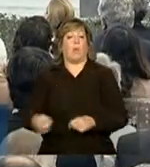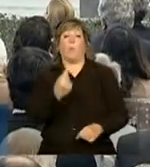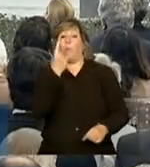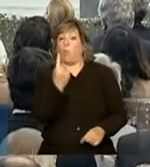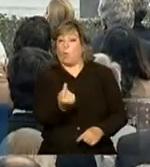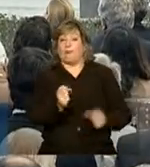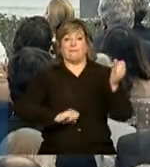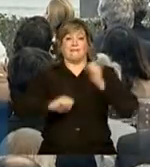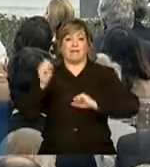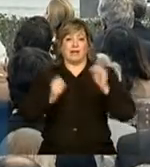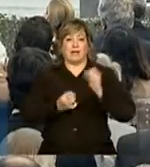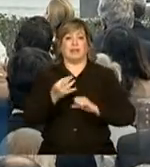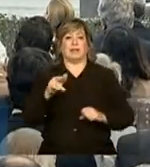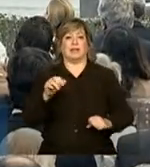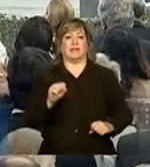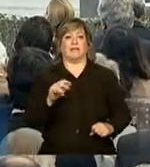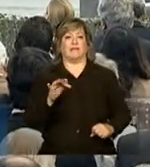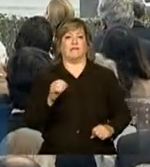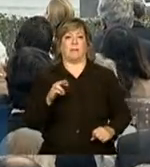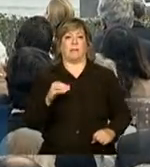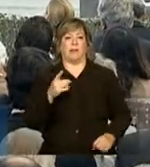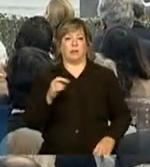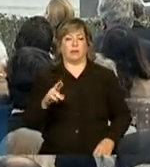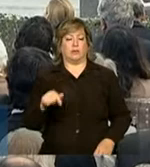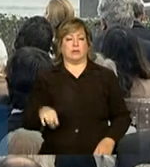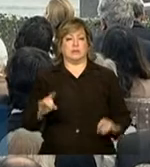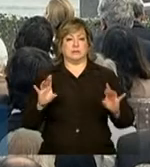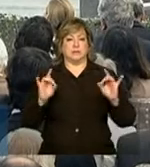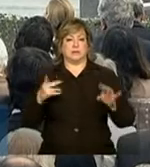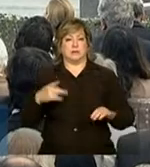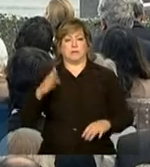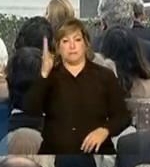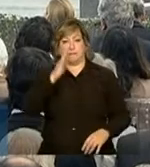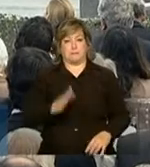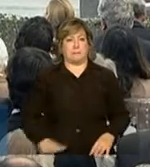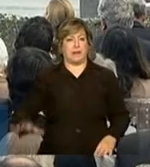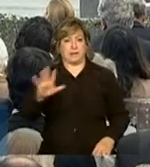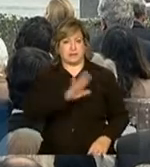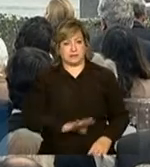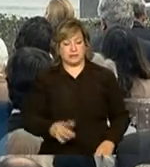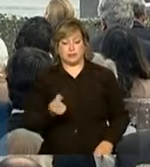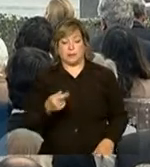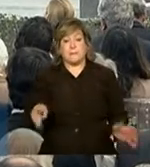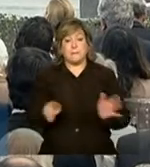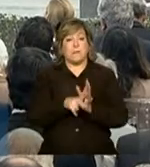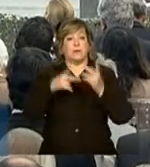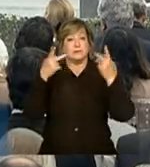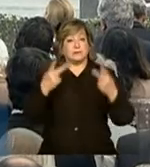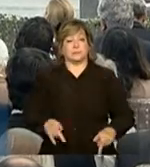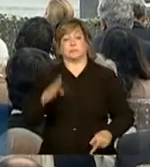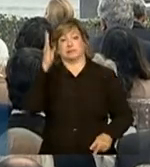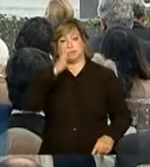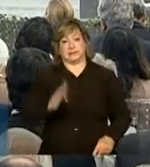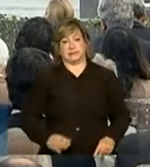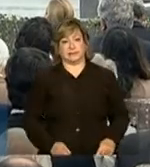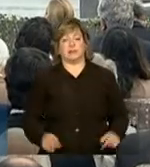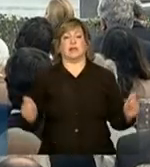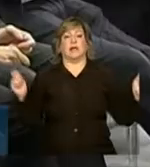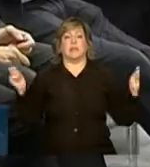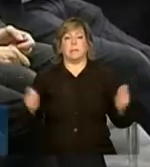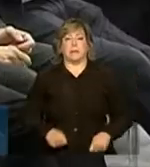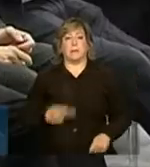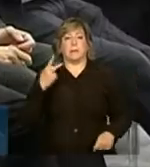de transformadores de instrumentos de alta tensão do país, com capital 100% brasileiro e capacidade